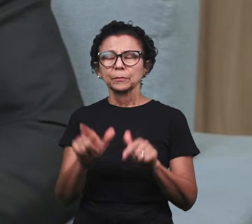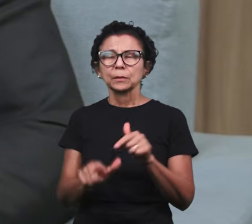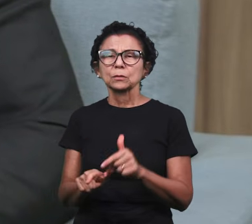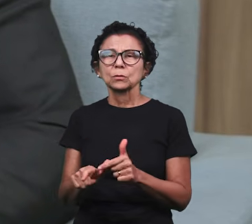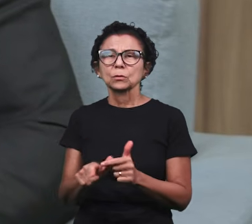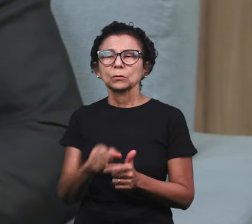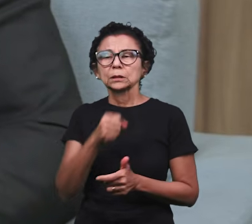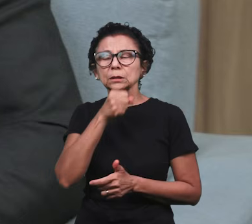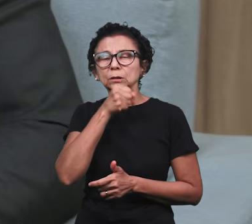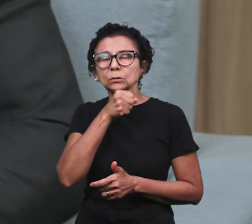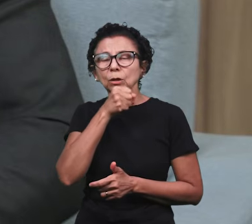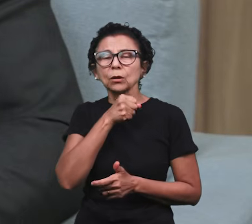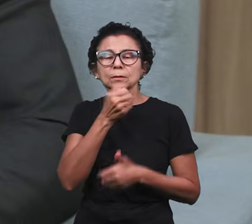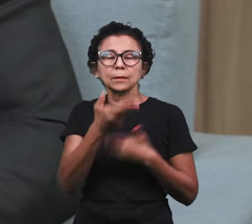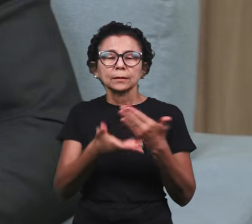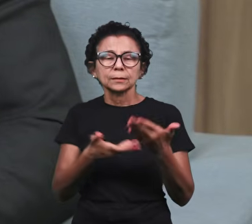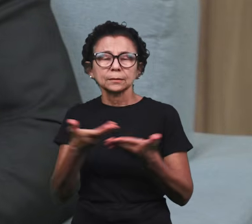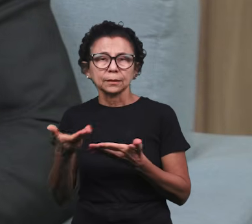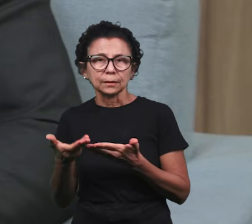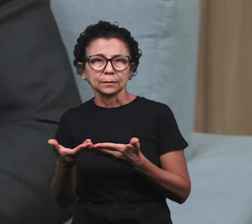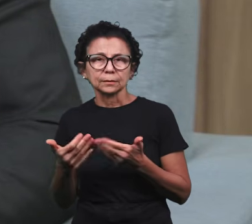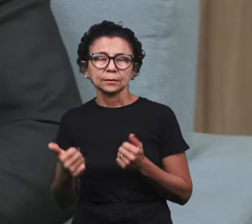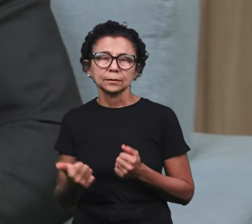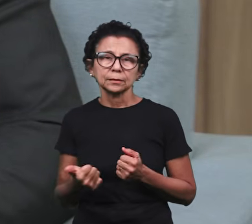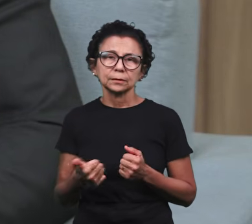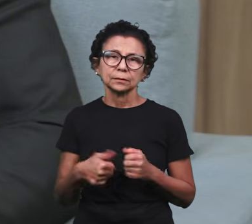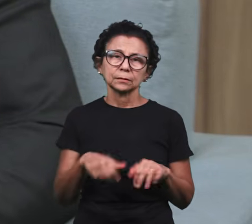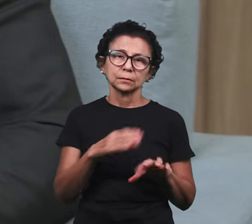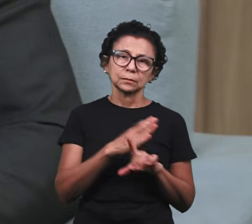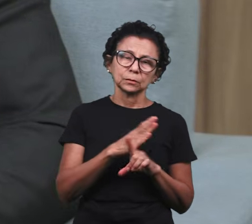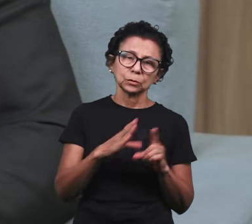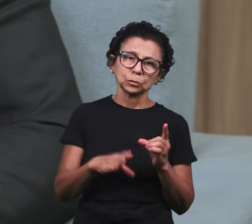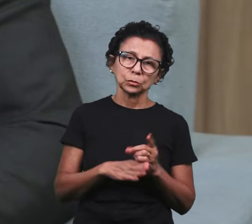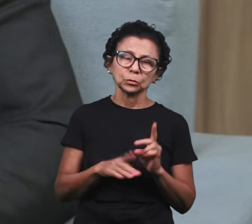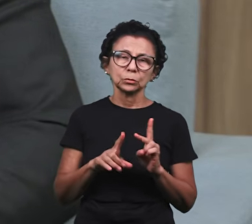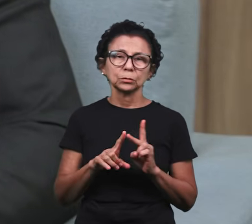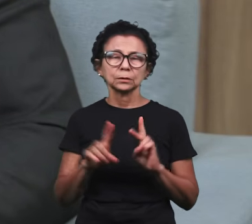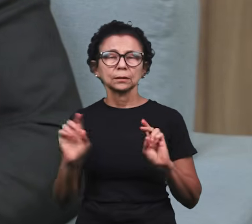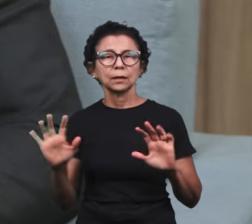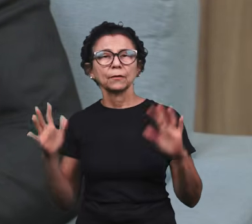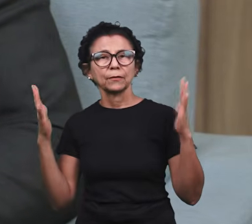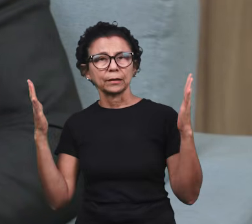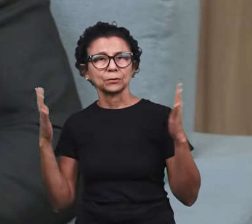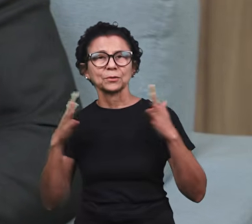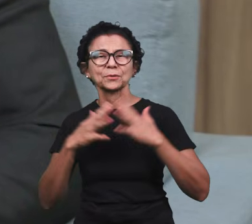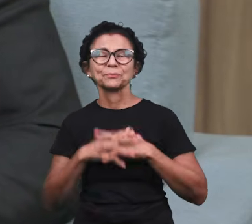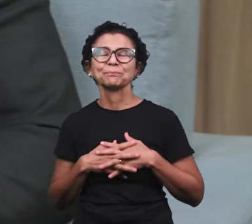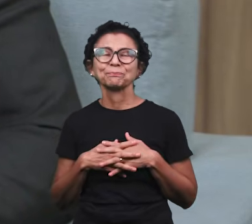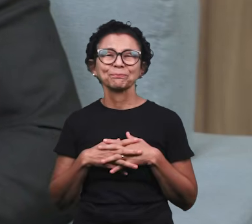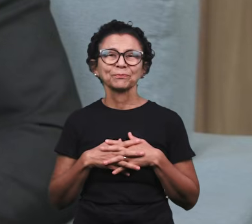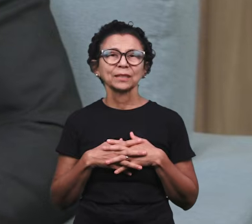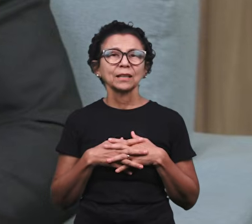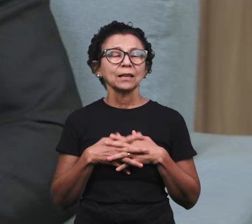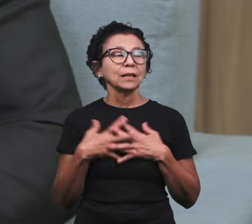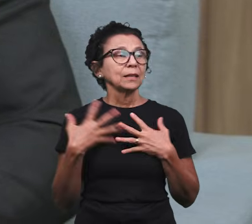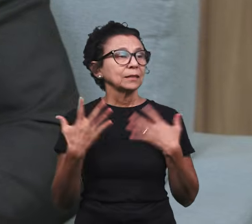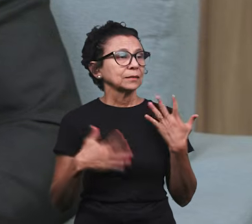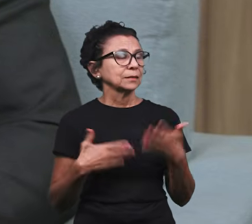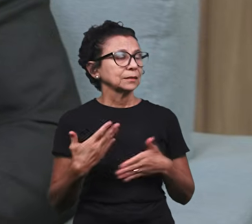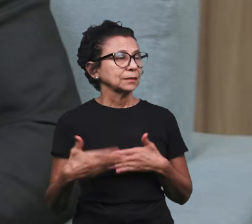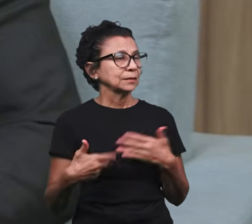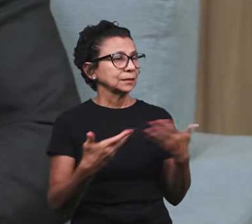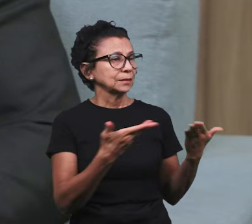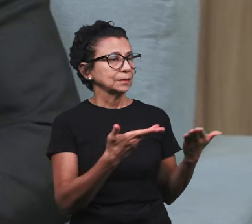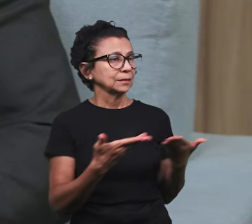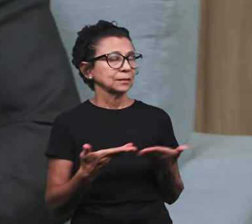e eventos. E para falar deste tema, estamos mais uma vez com os nossos convidados aqui, com grande alegria recebendo-os, né? Está